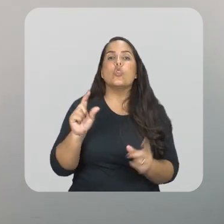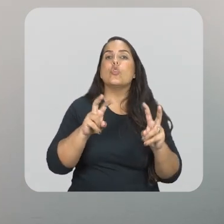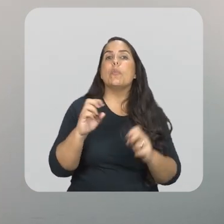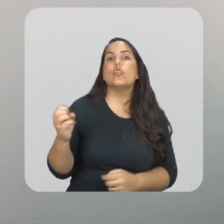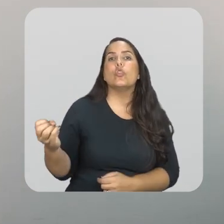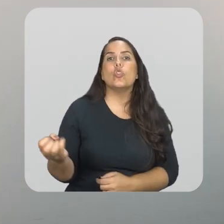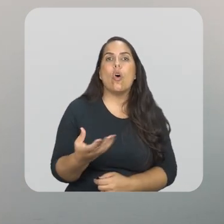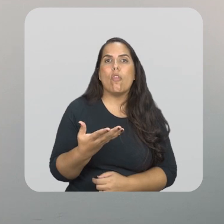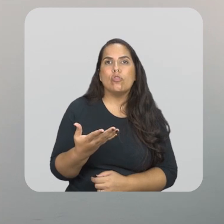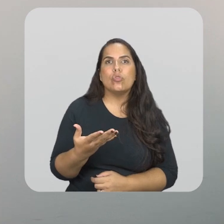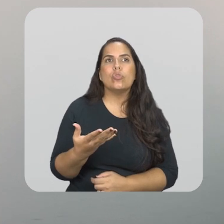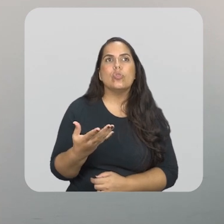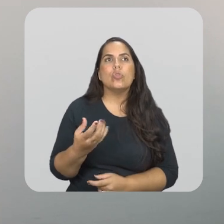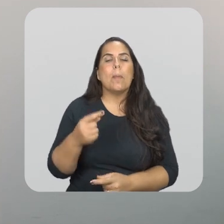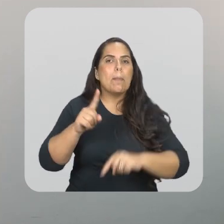os novos